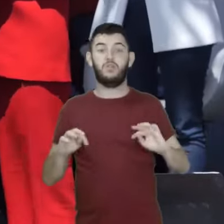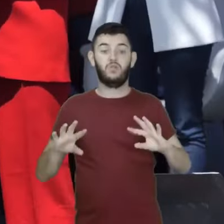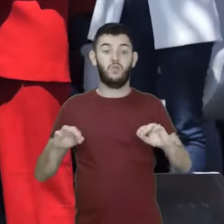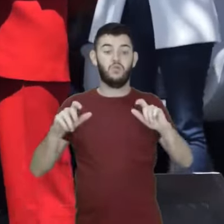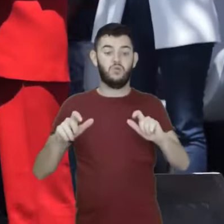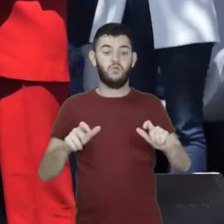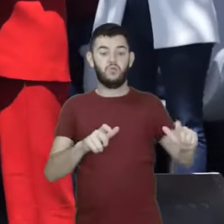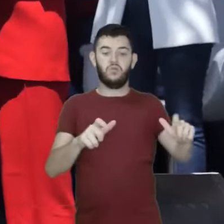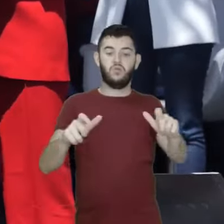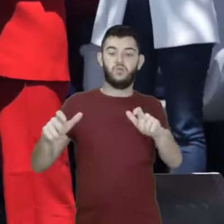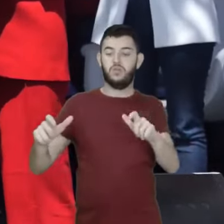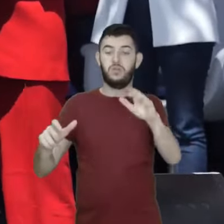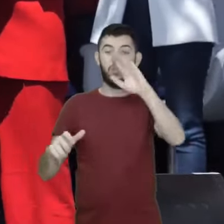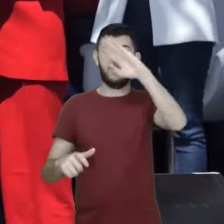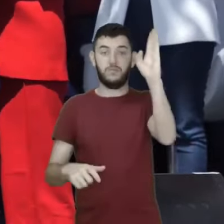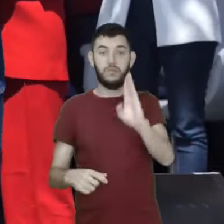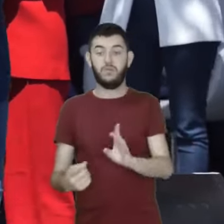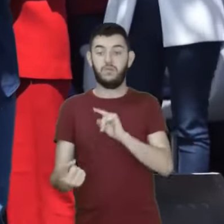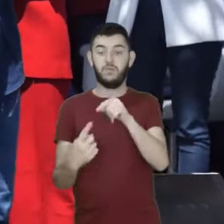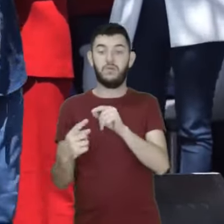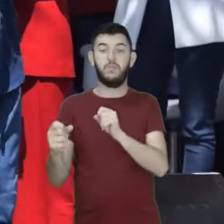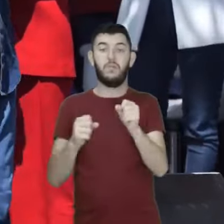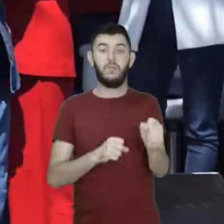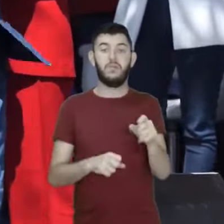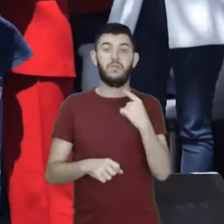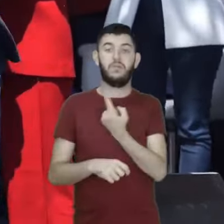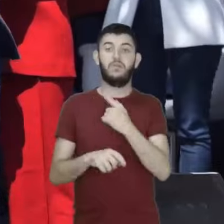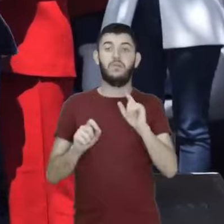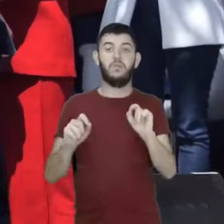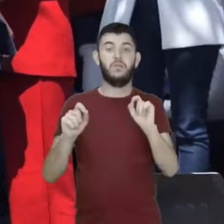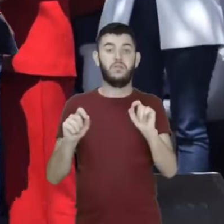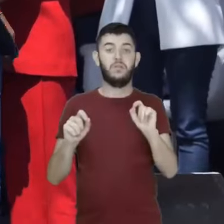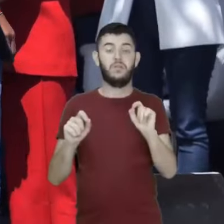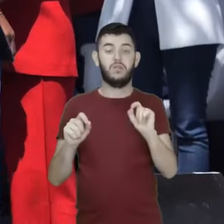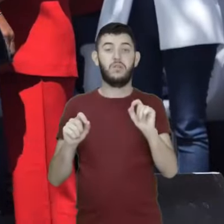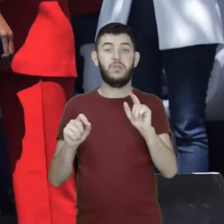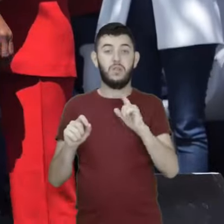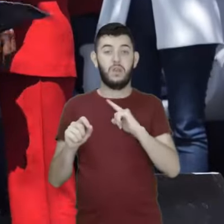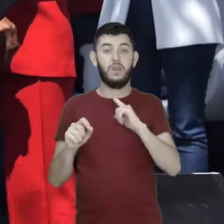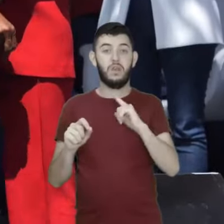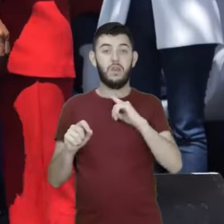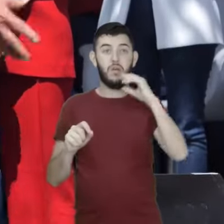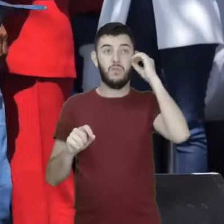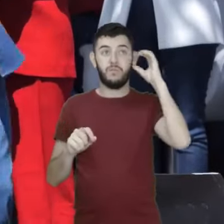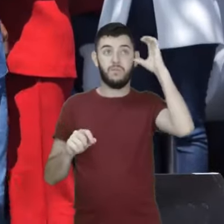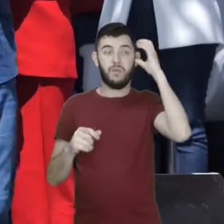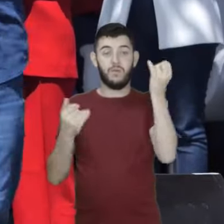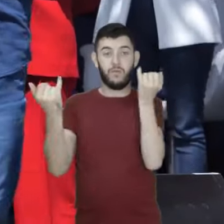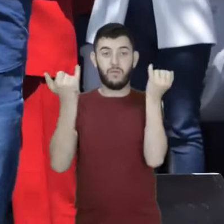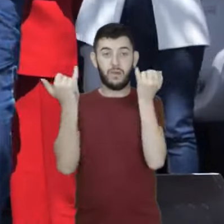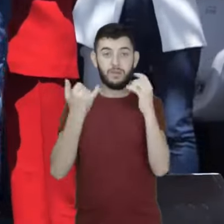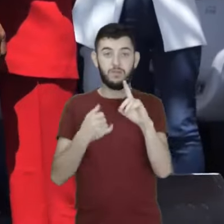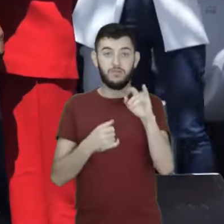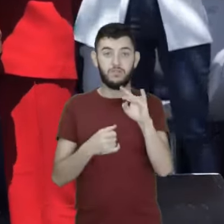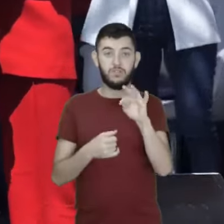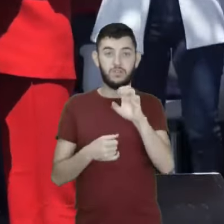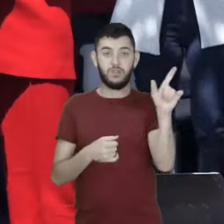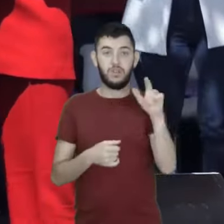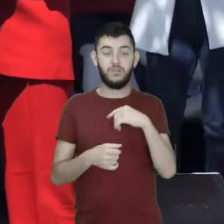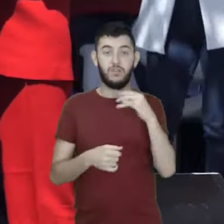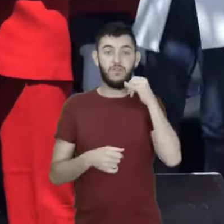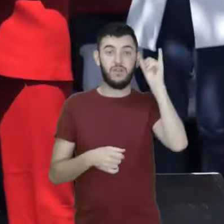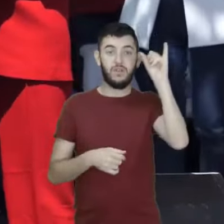a gente possa enfrentar o conhecimento digital e não ficar pendurado no conhecimento americano ou no